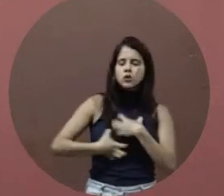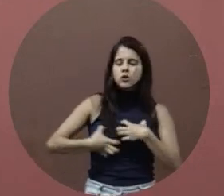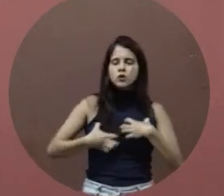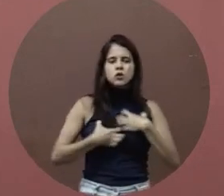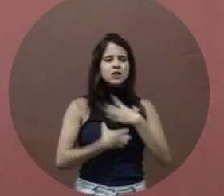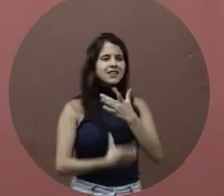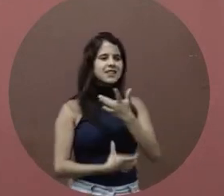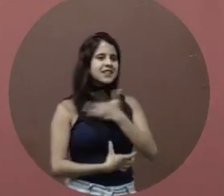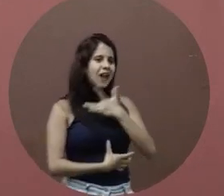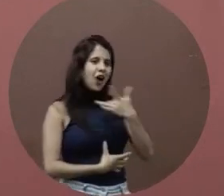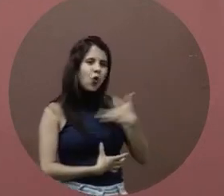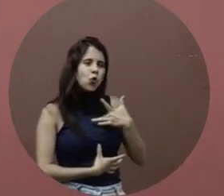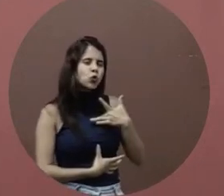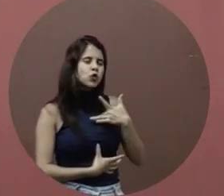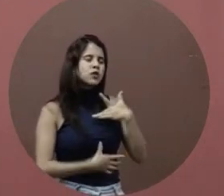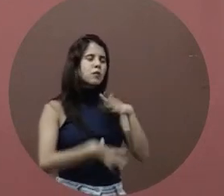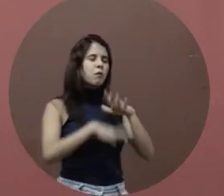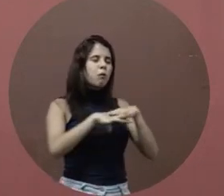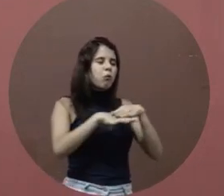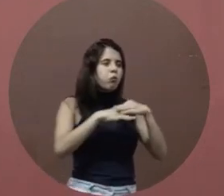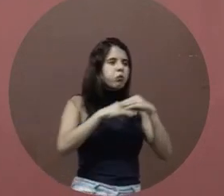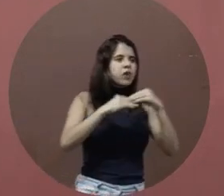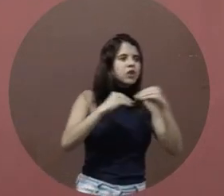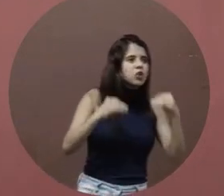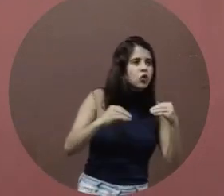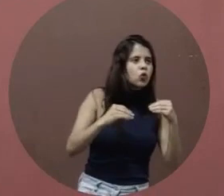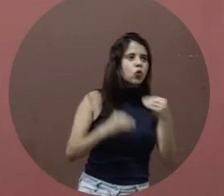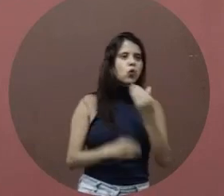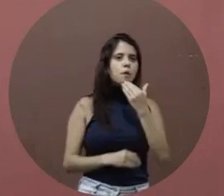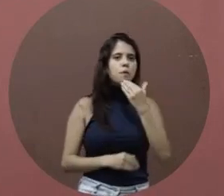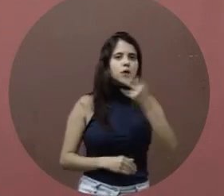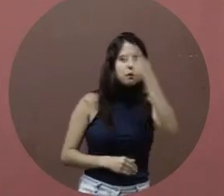Saúde, cura, conversão de alguém.